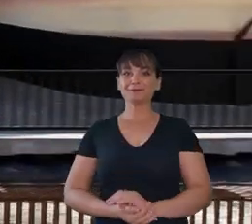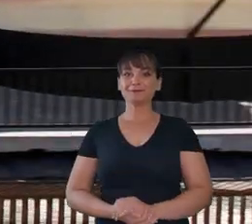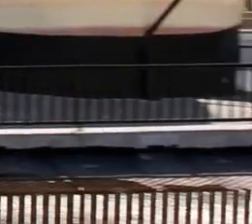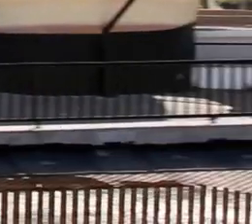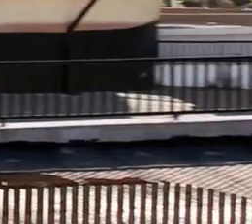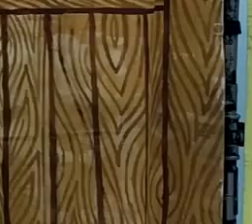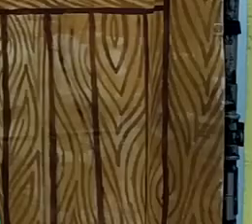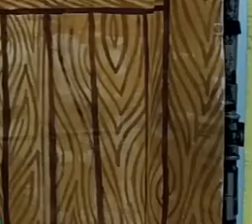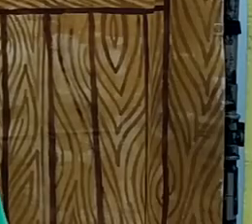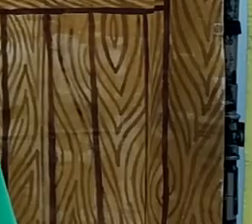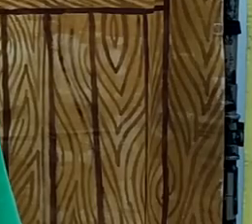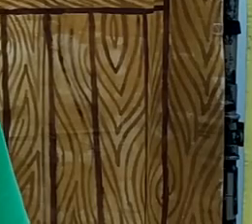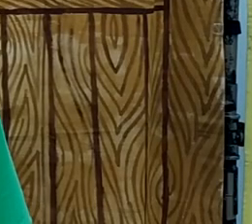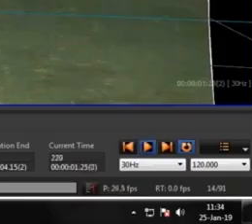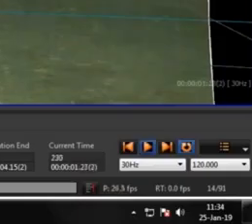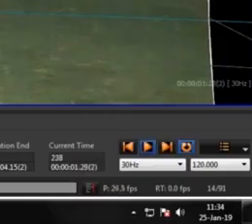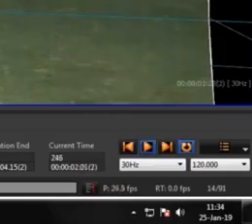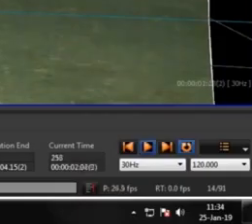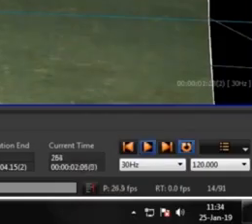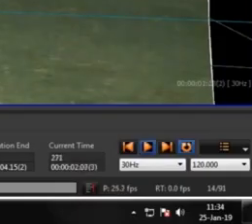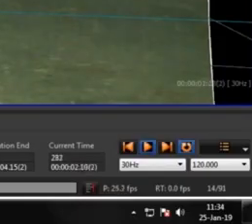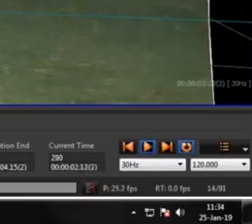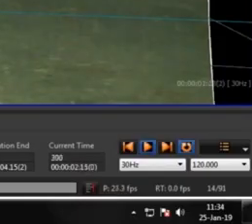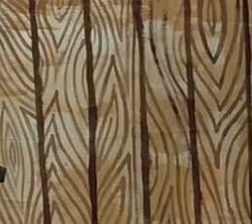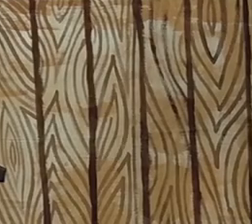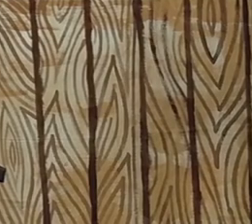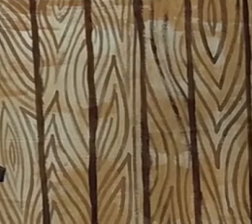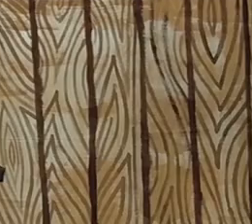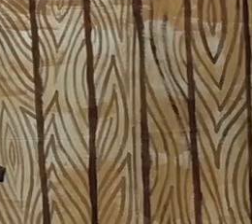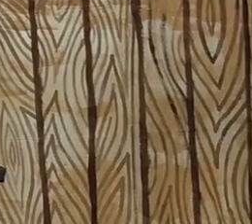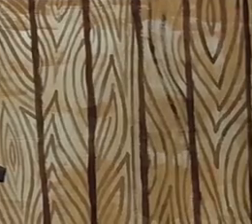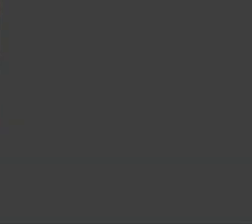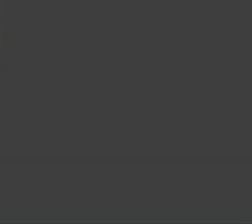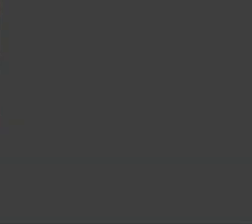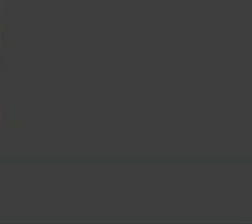Programa WASH vai começar. Ciência e Cultura, vamos brincar?